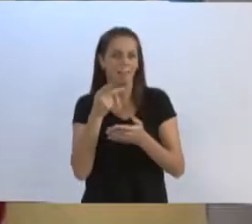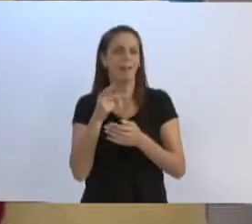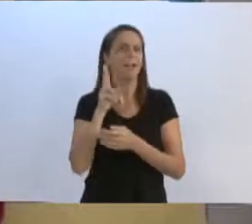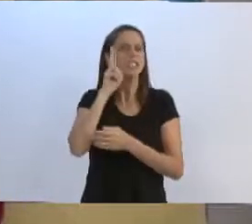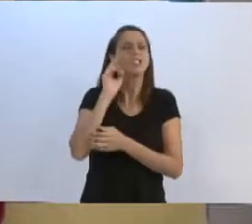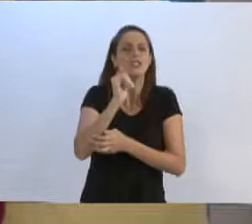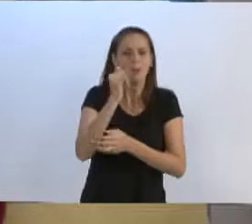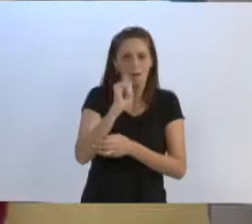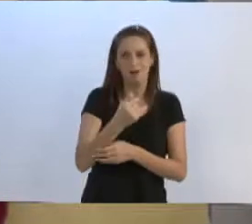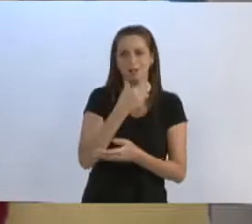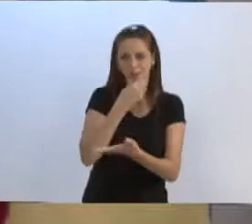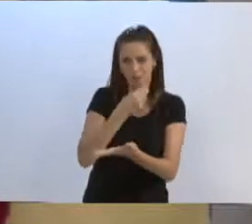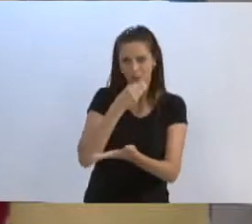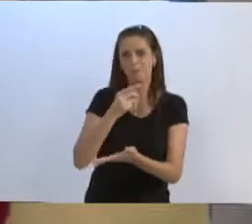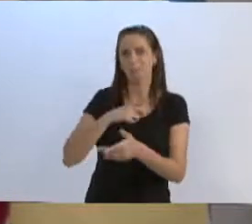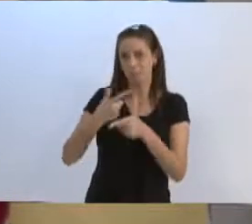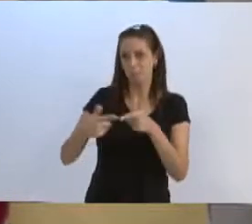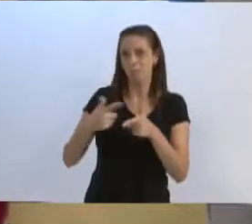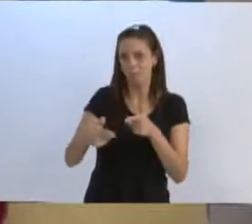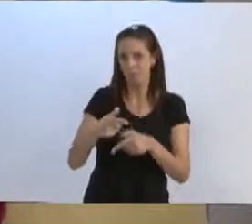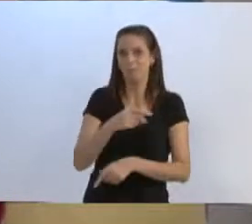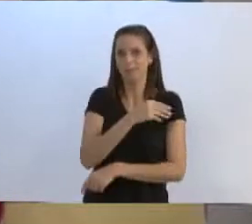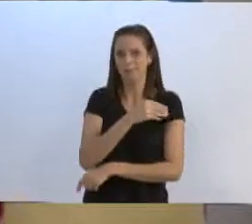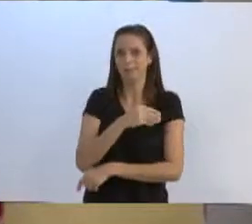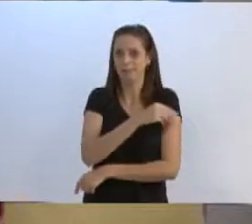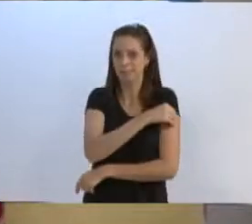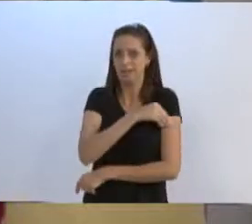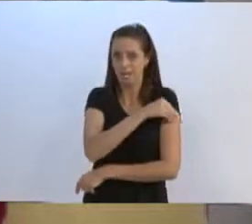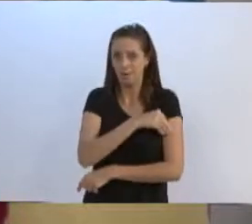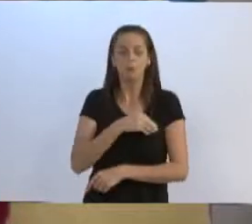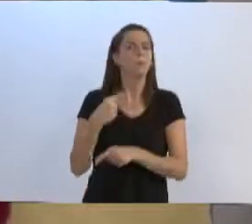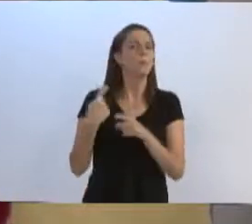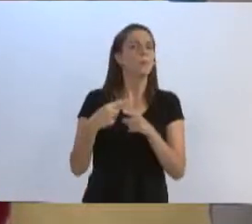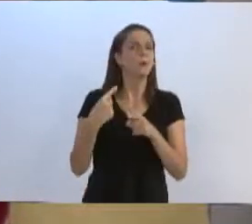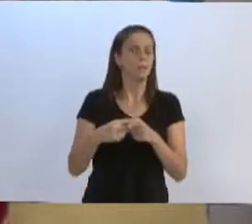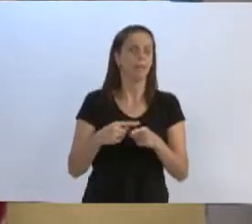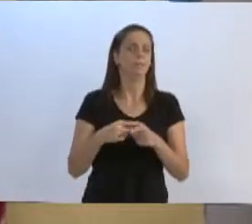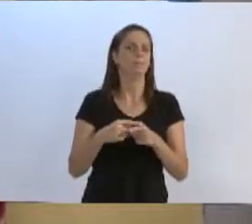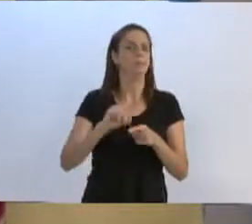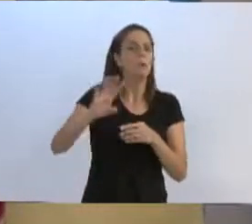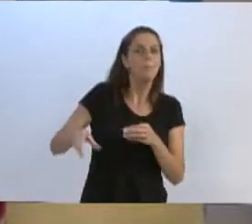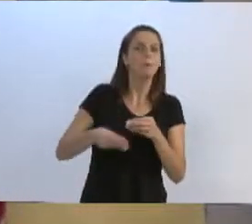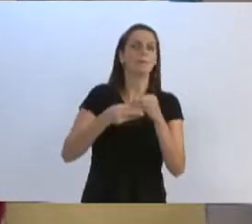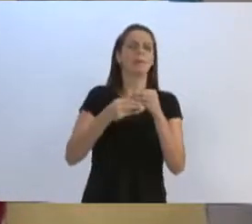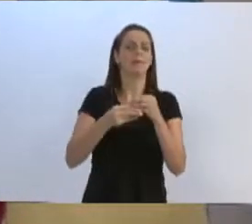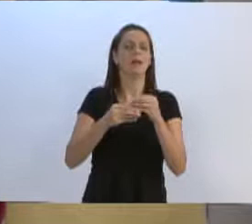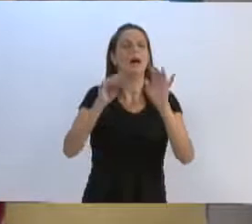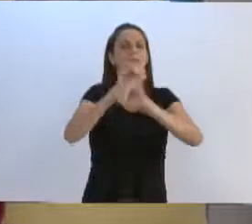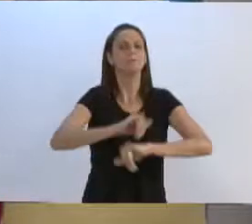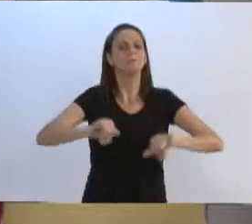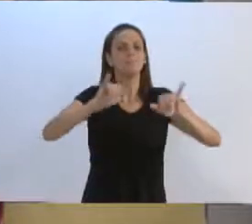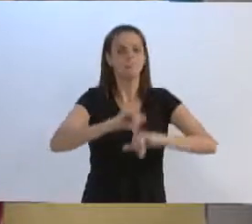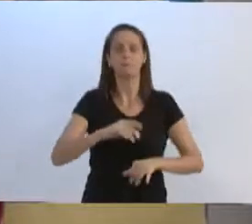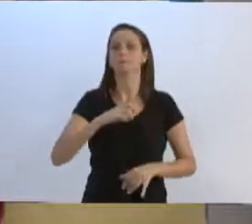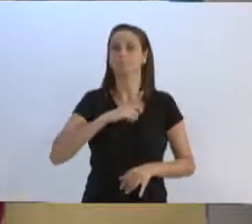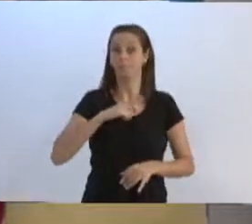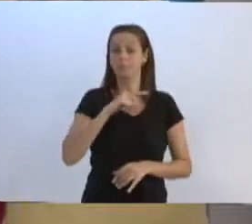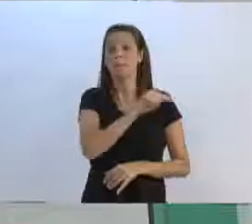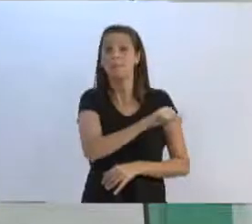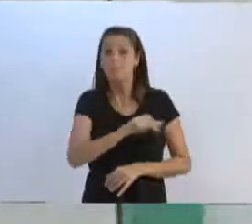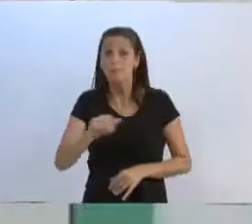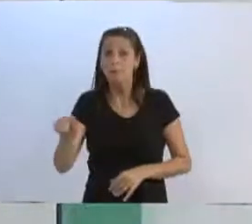referência à Semana de Combate ao Álcool aqui em Blumenau. Parece ser pouca coisa, parece